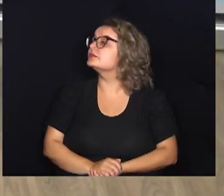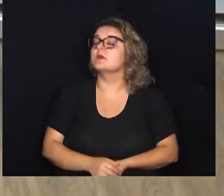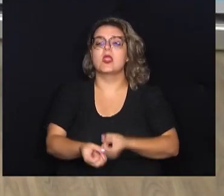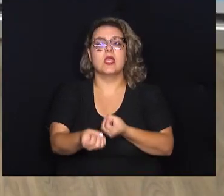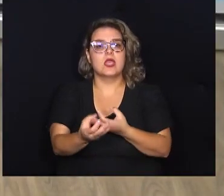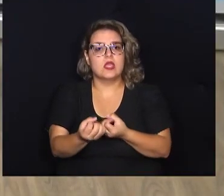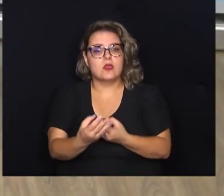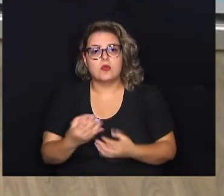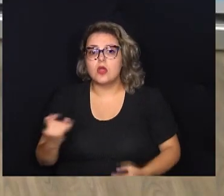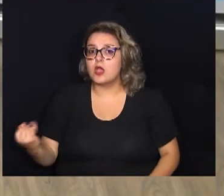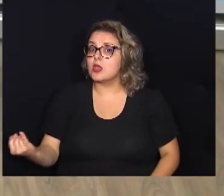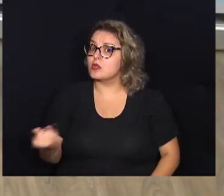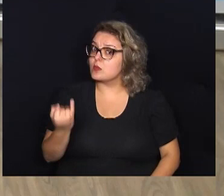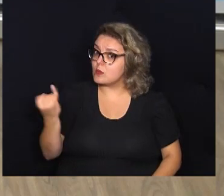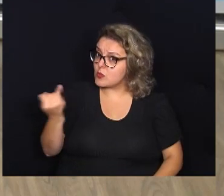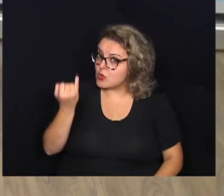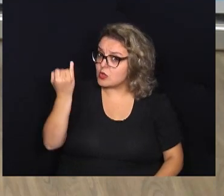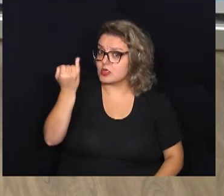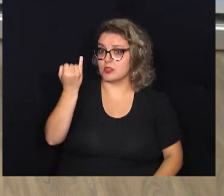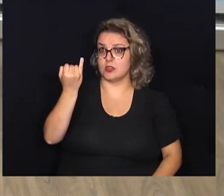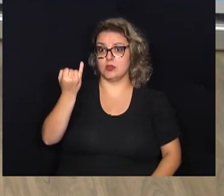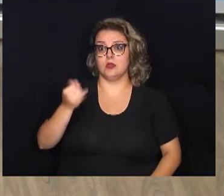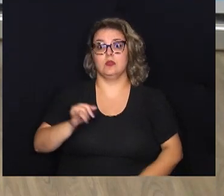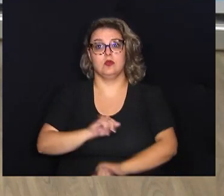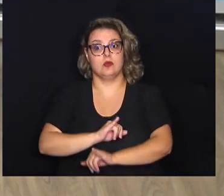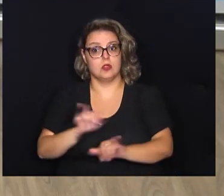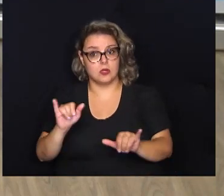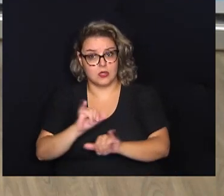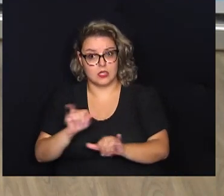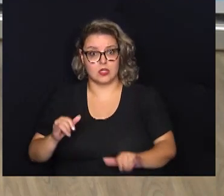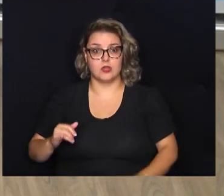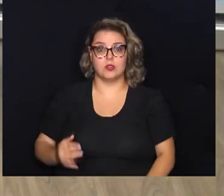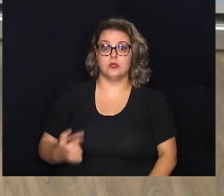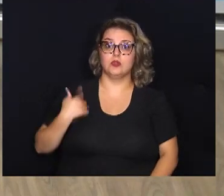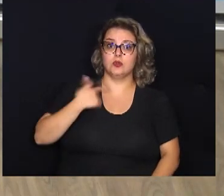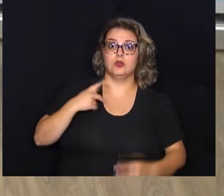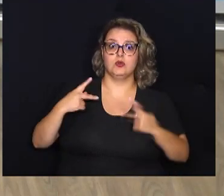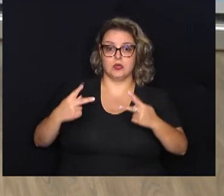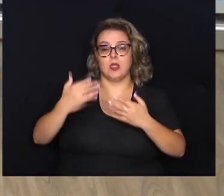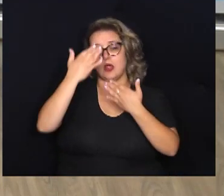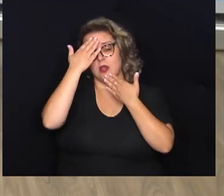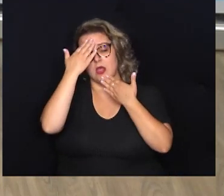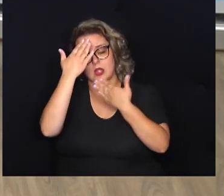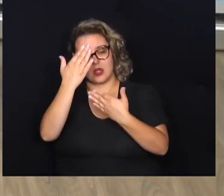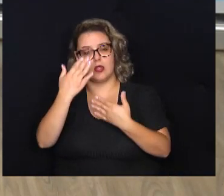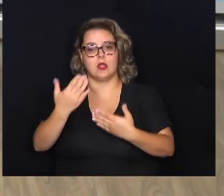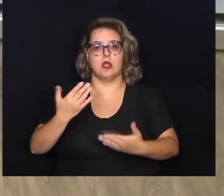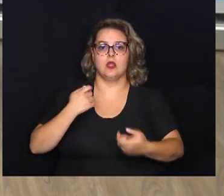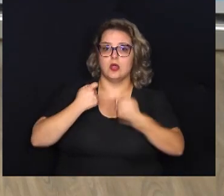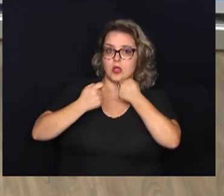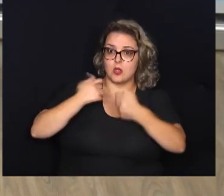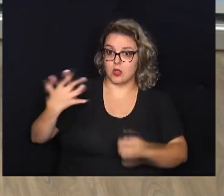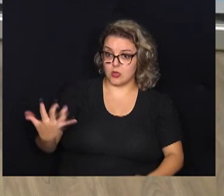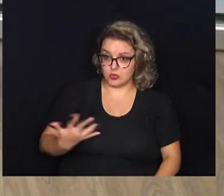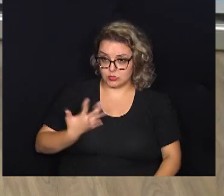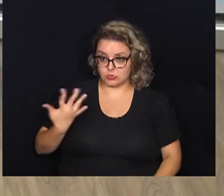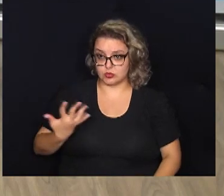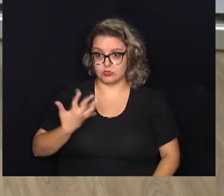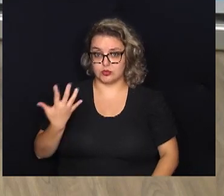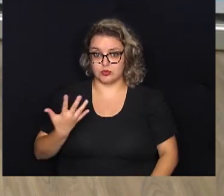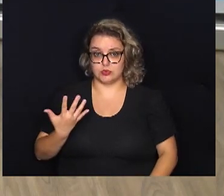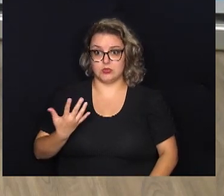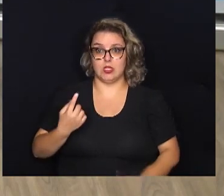Informações importantíssimas que foram passadas aqui no nosso link. Eu quero agradecer a nossa repórter Luana Galiza.